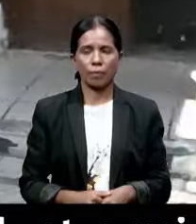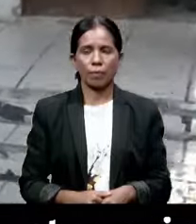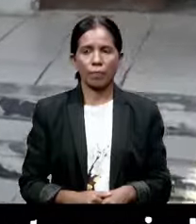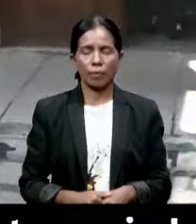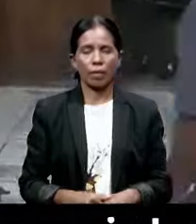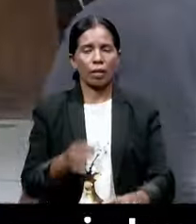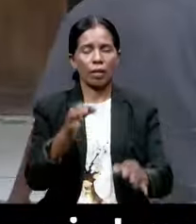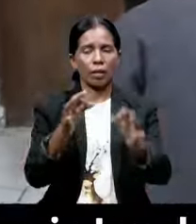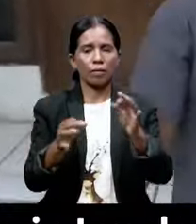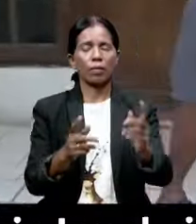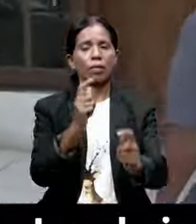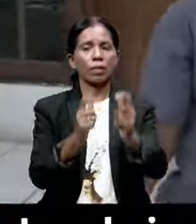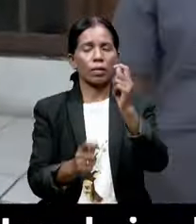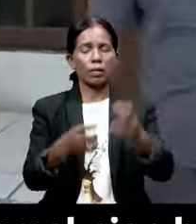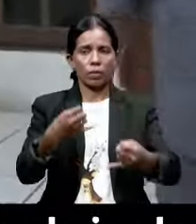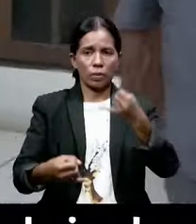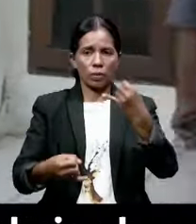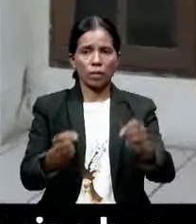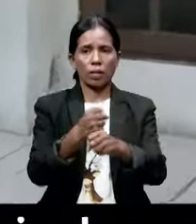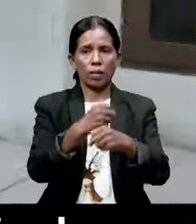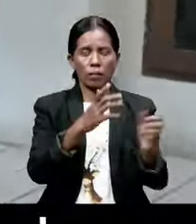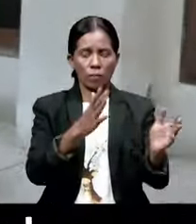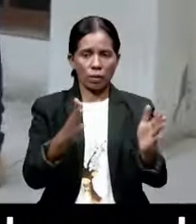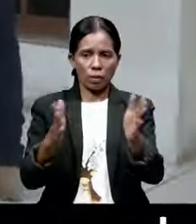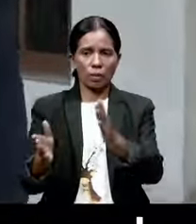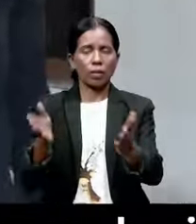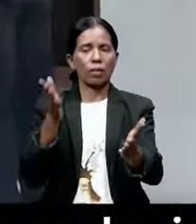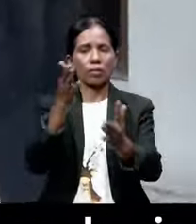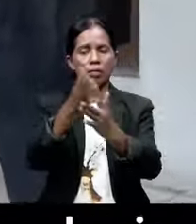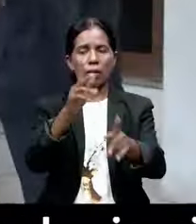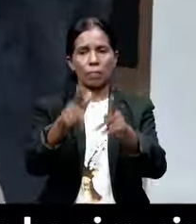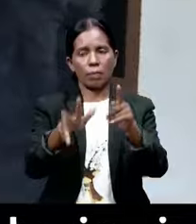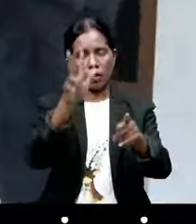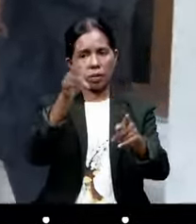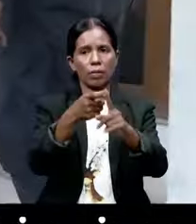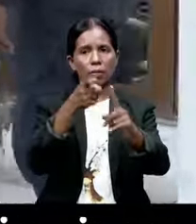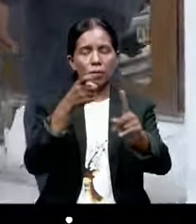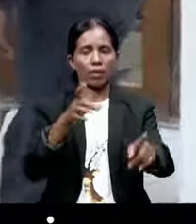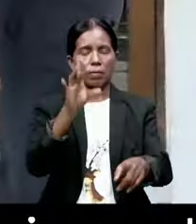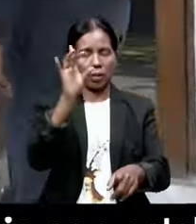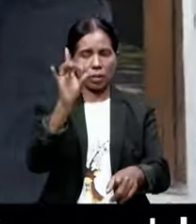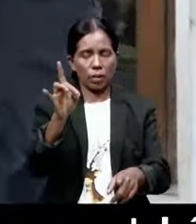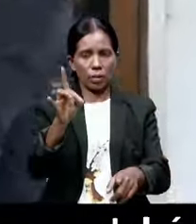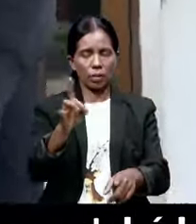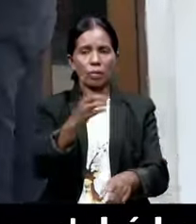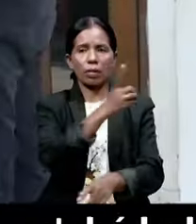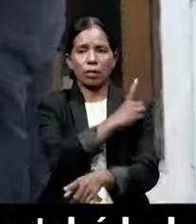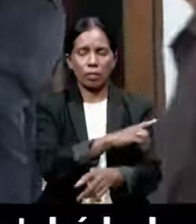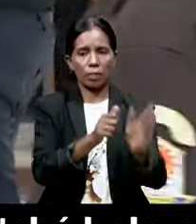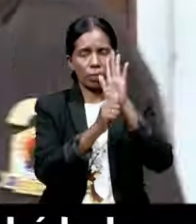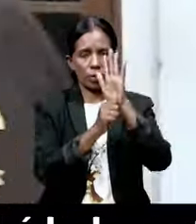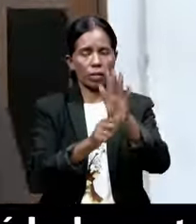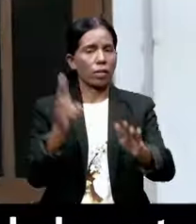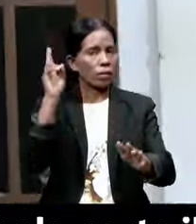Mas que o Supremo Tribunal de Justiça relau rela processo de sombra testemunha na entulo, o sinen rito nebe parte defesa apresenta, norona